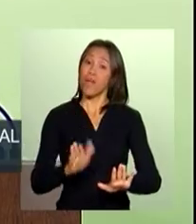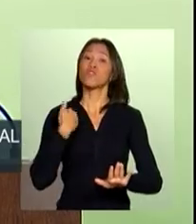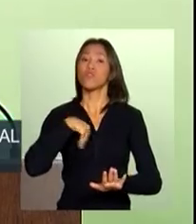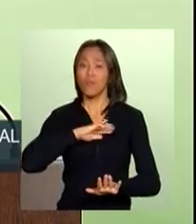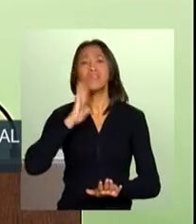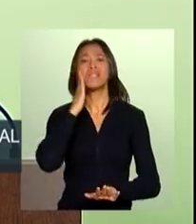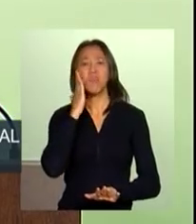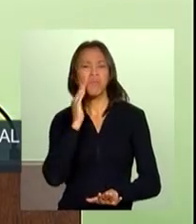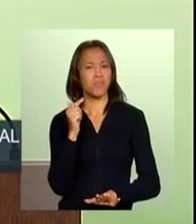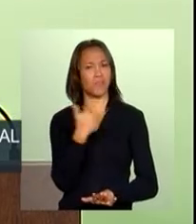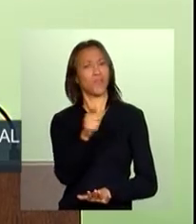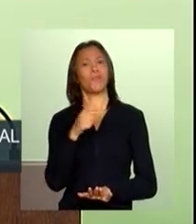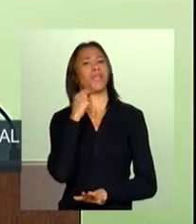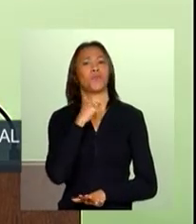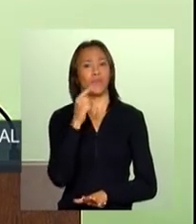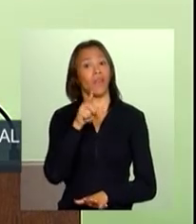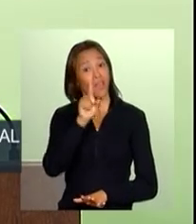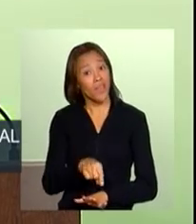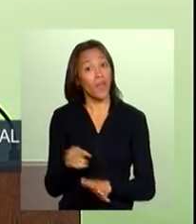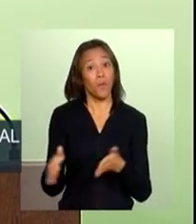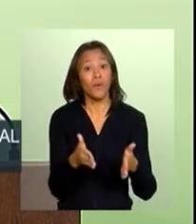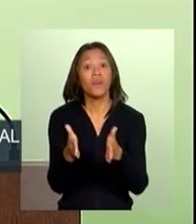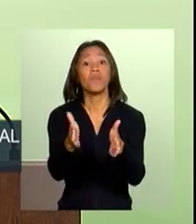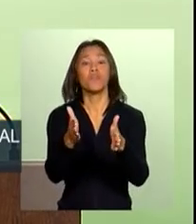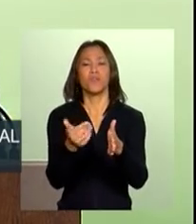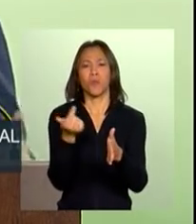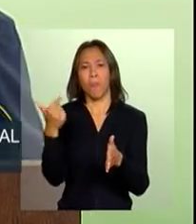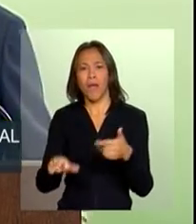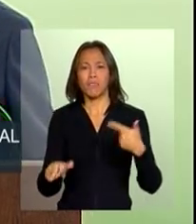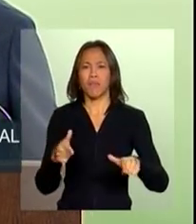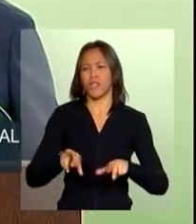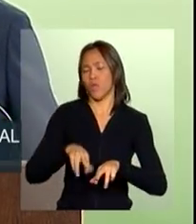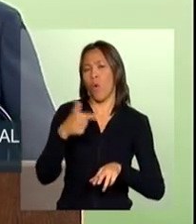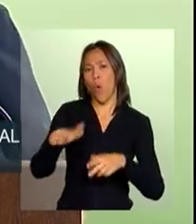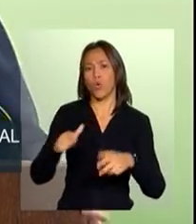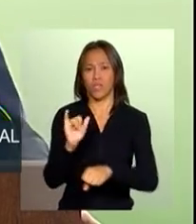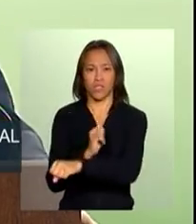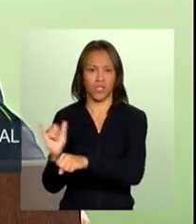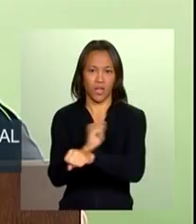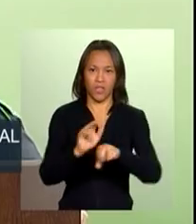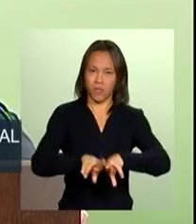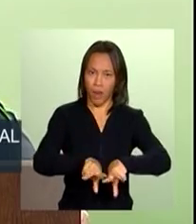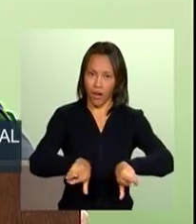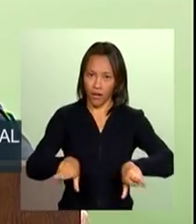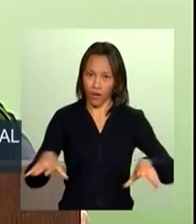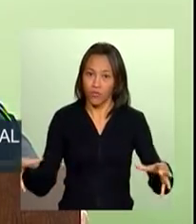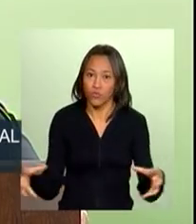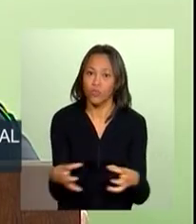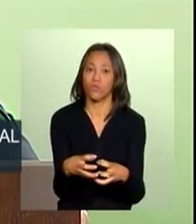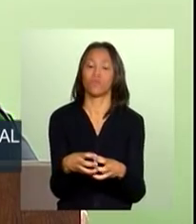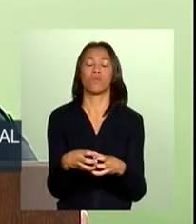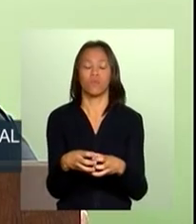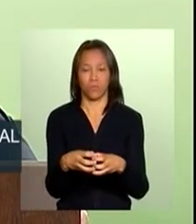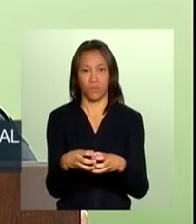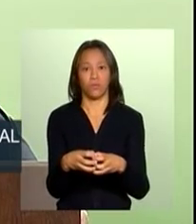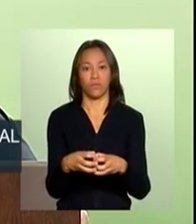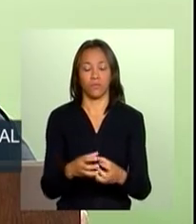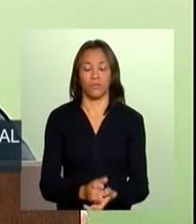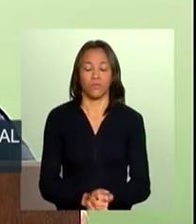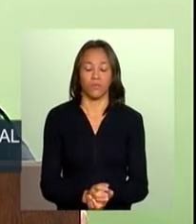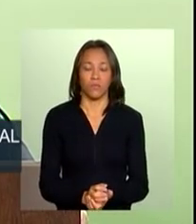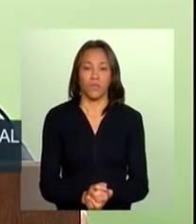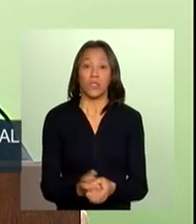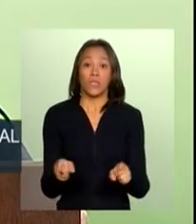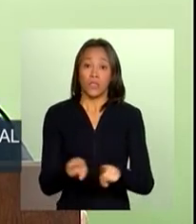sem sombra de dúvida, que é um caminho que junto com as demais iniciativas e do ponto de